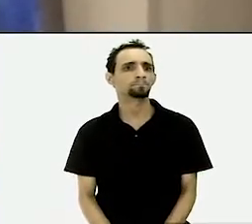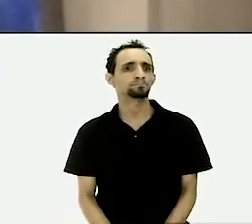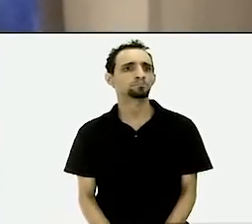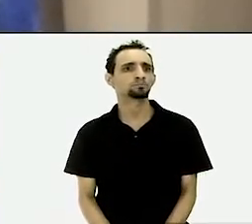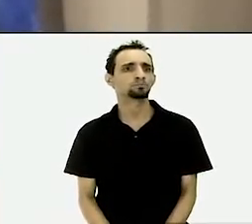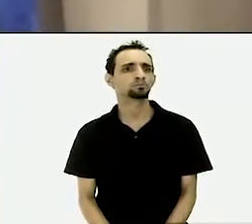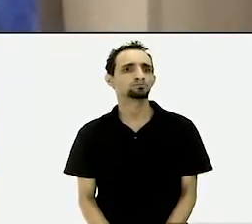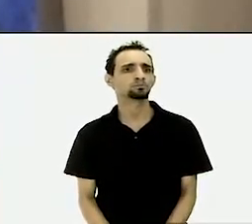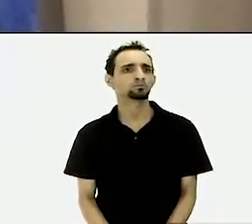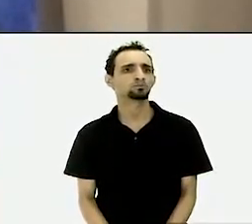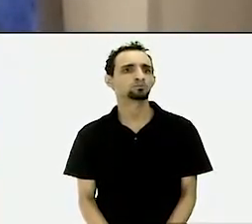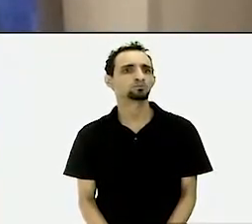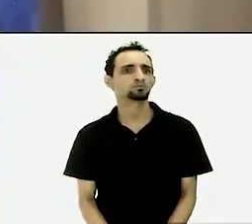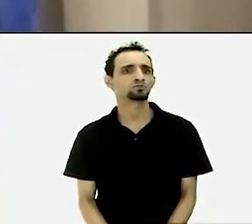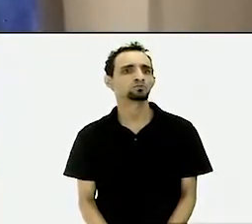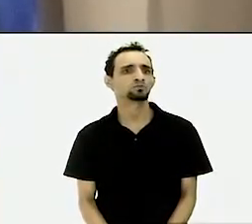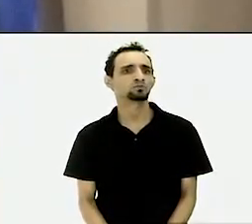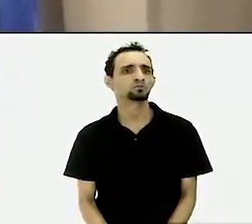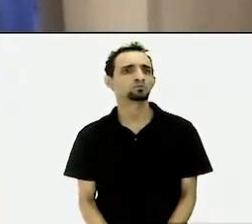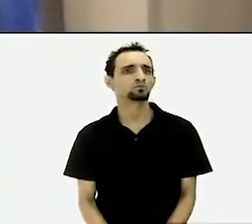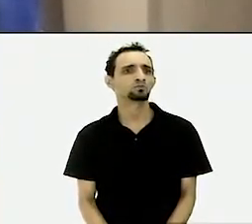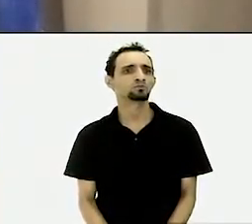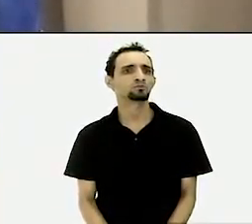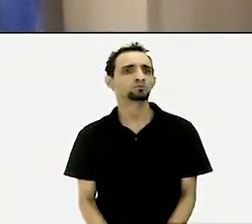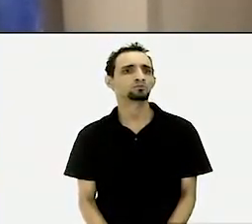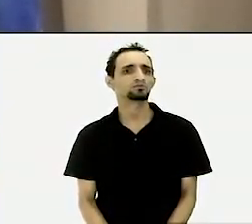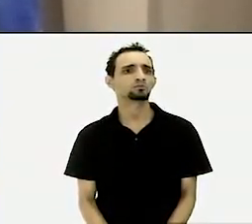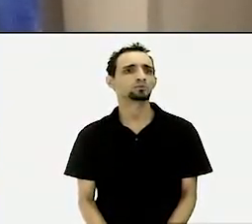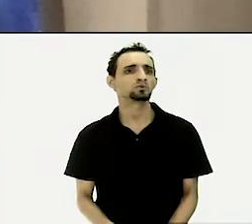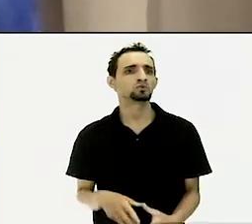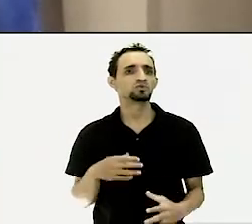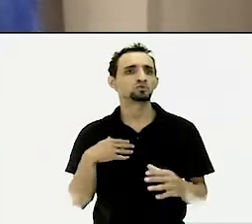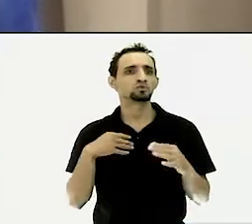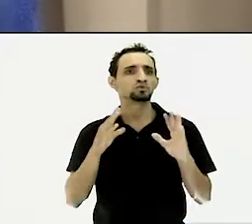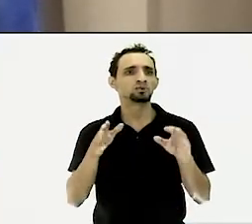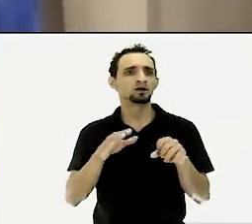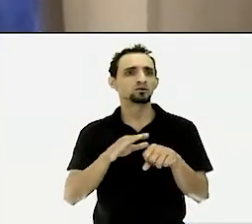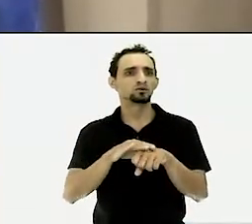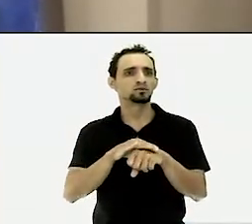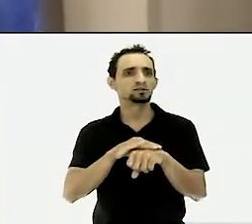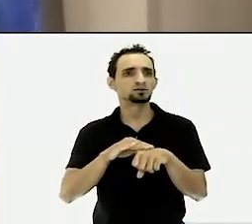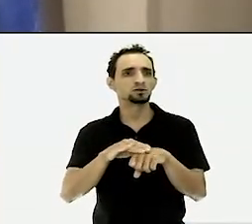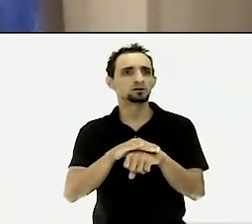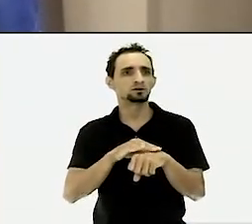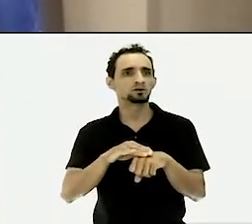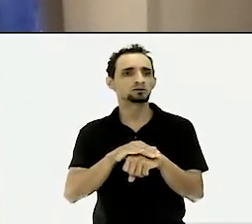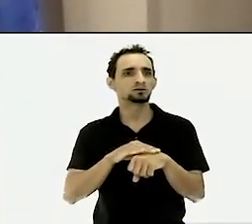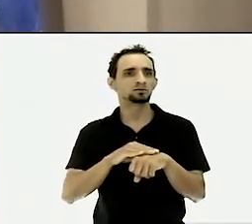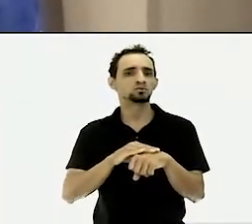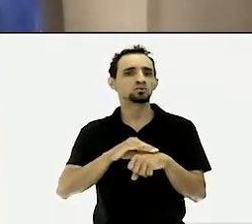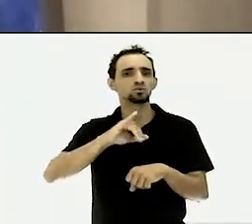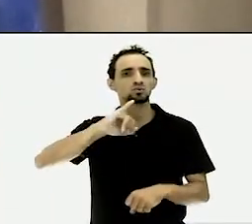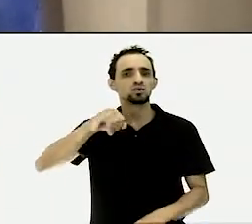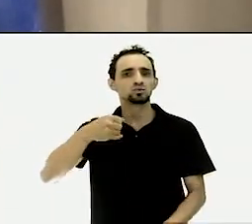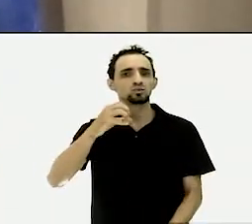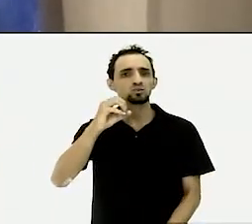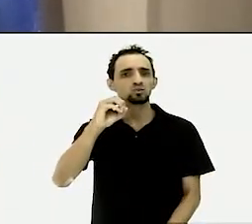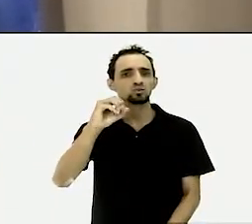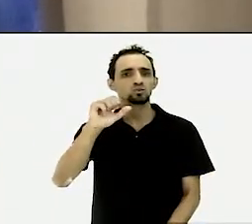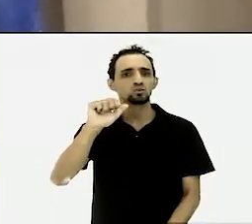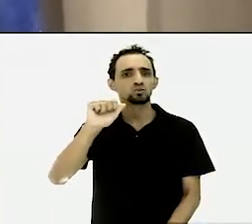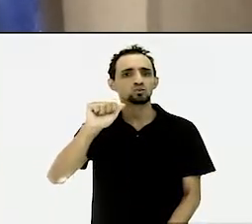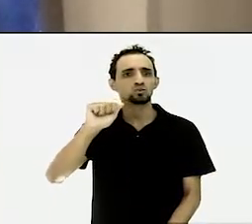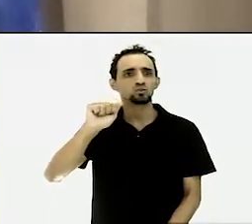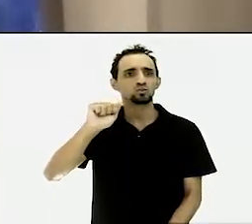Eu estive conversando com o João, o campeão, né, do espetinho. Não foi conversa do prefeito, já vou deixar bem claro, estava conversando com ele,